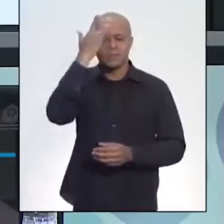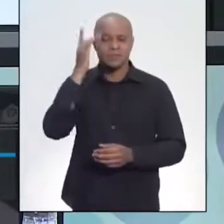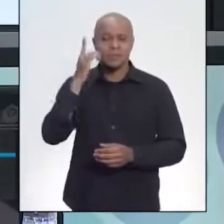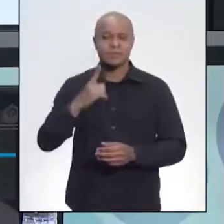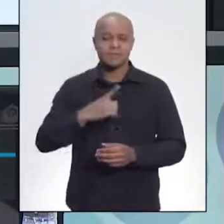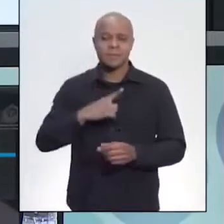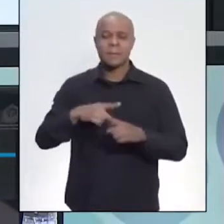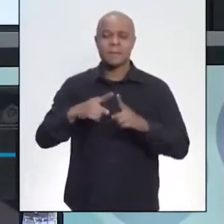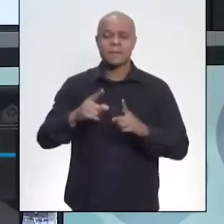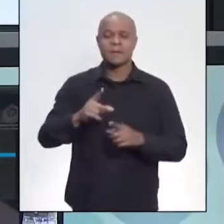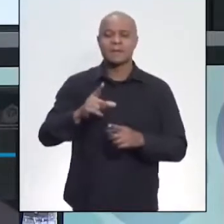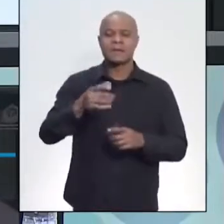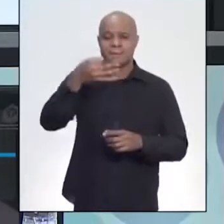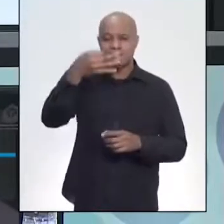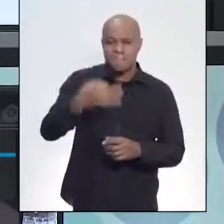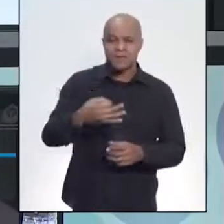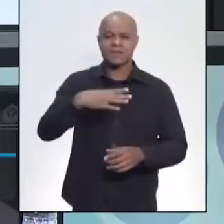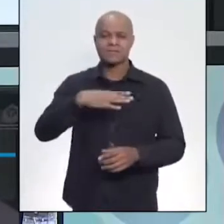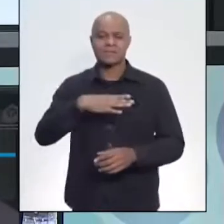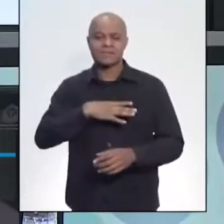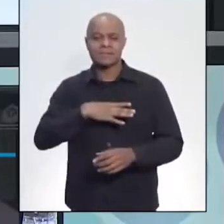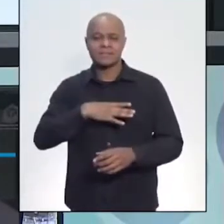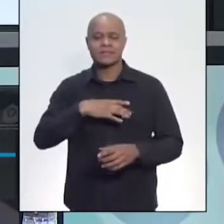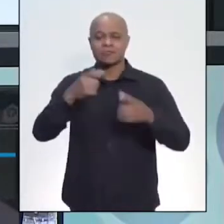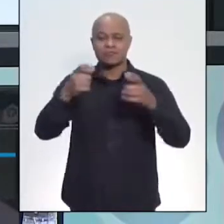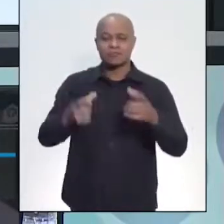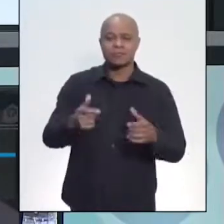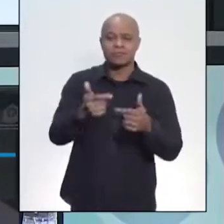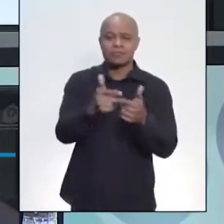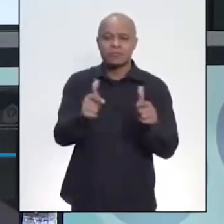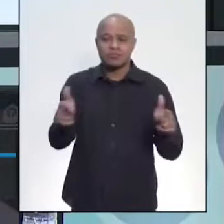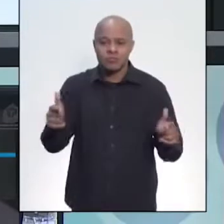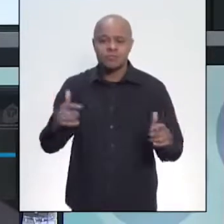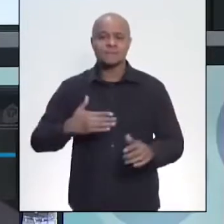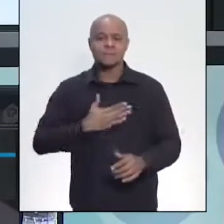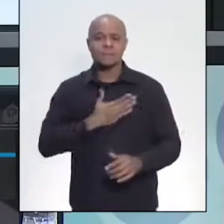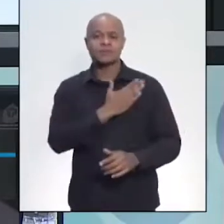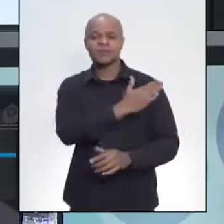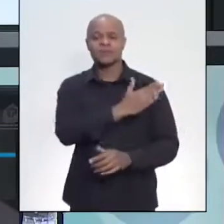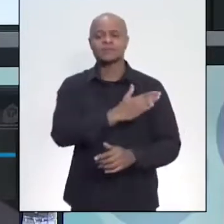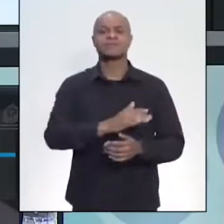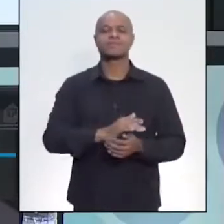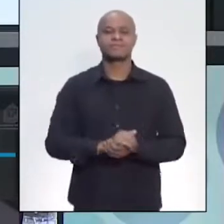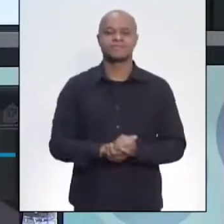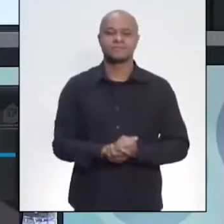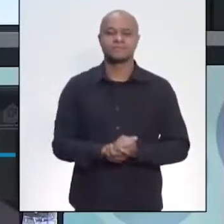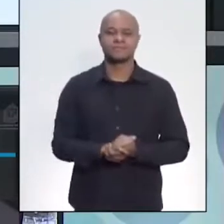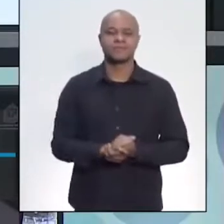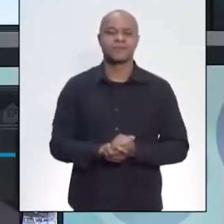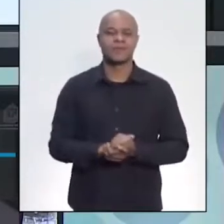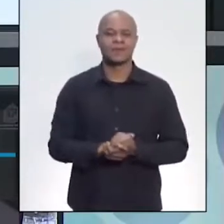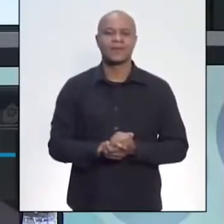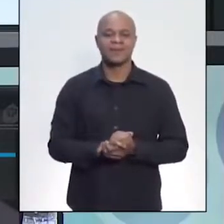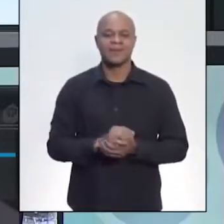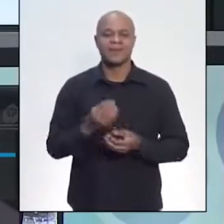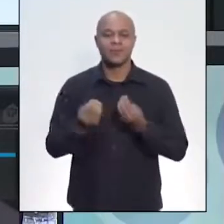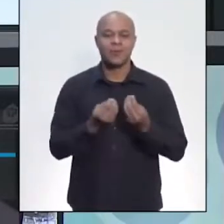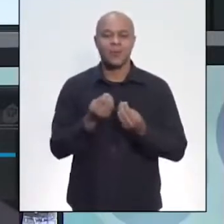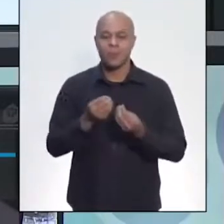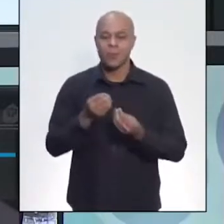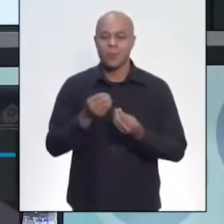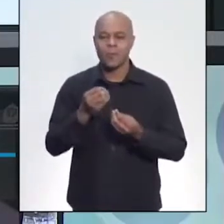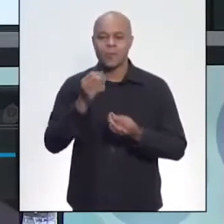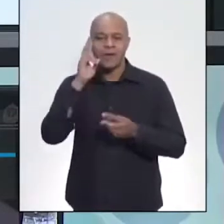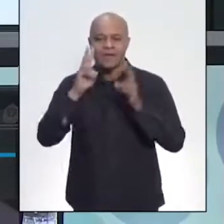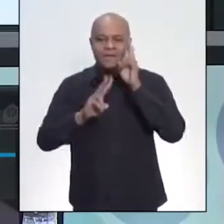genial né porque até quando nós estudamos A história se vocês pararem para pensar É como se eu tivesse ganhado dois jogos né